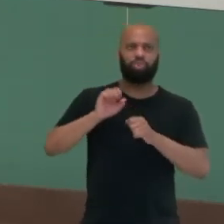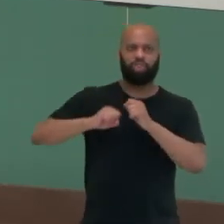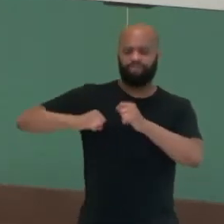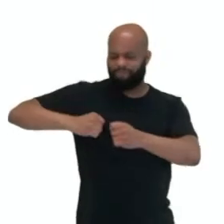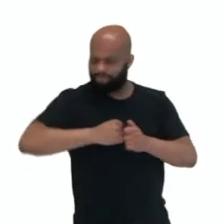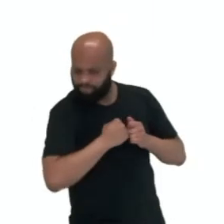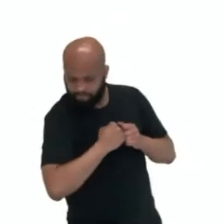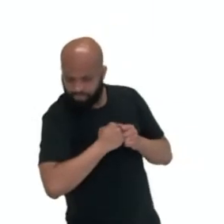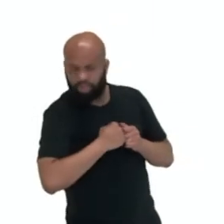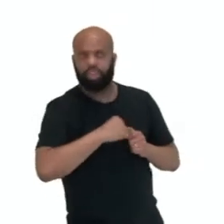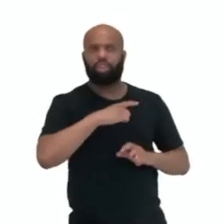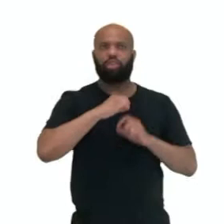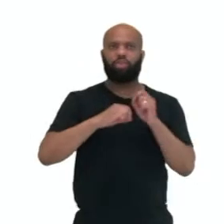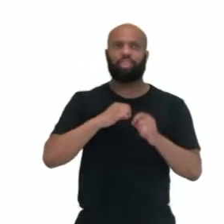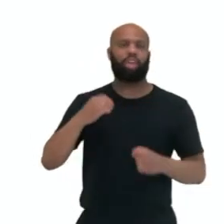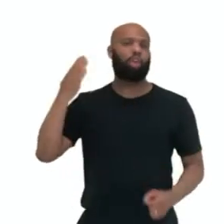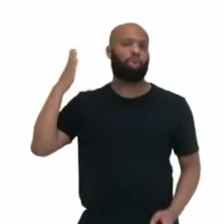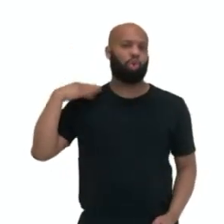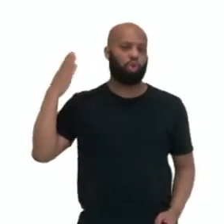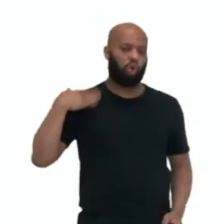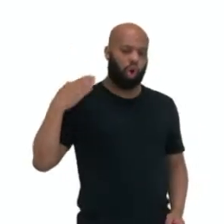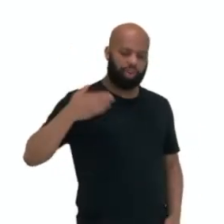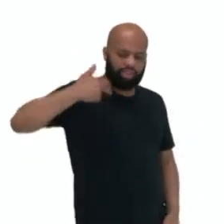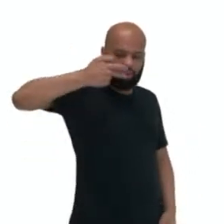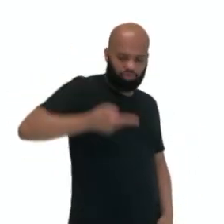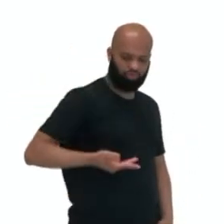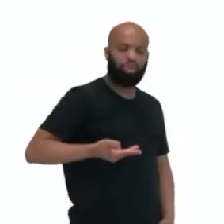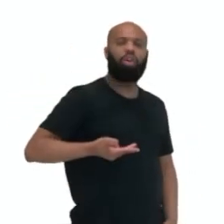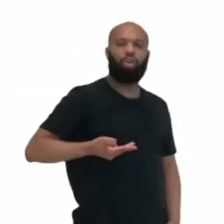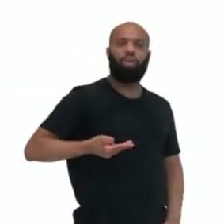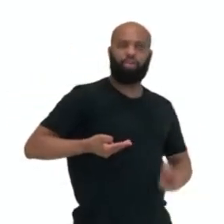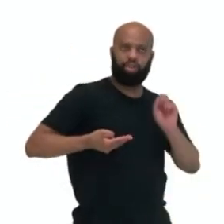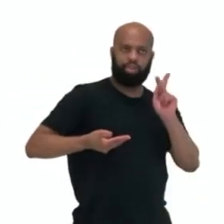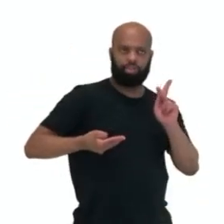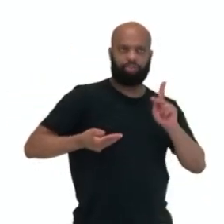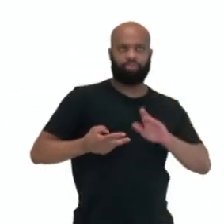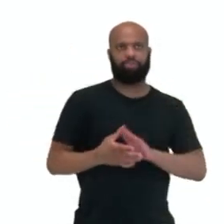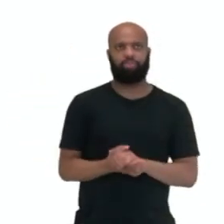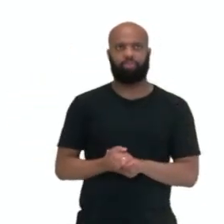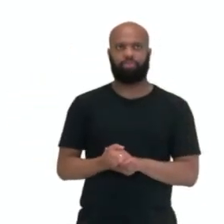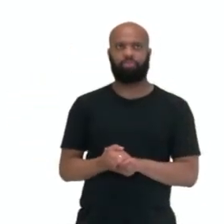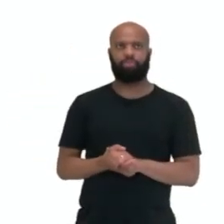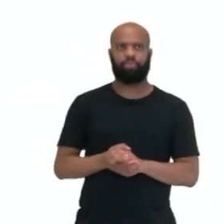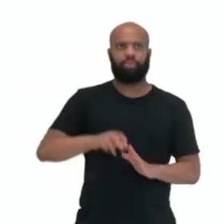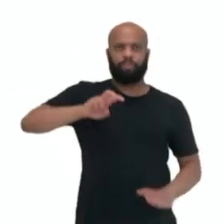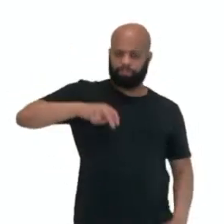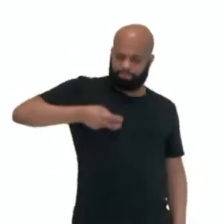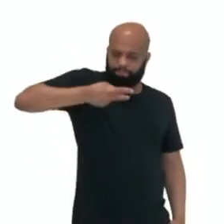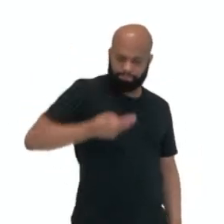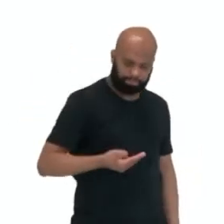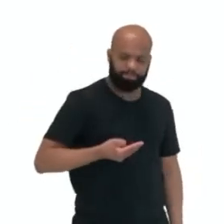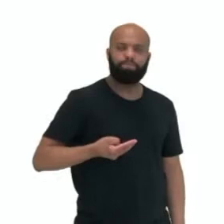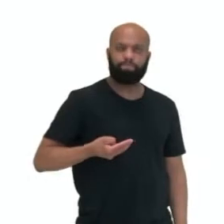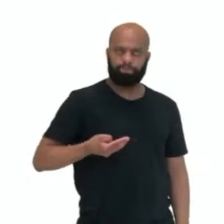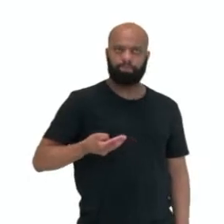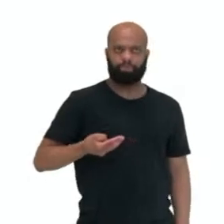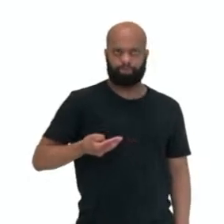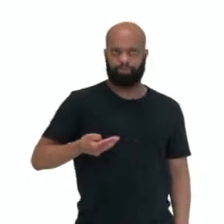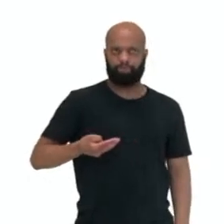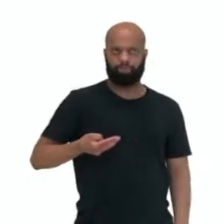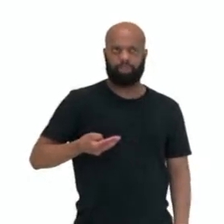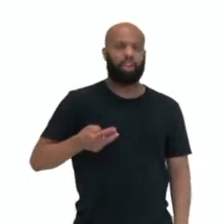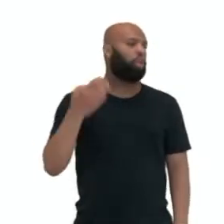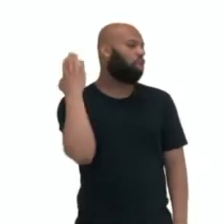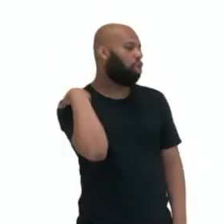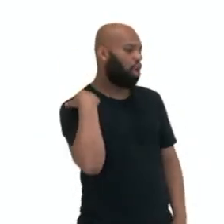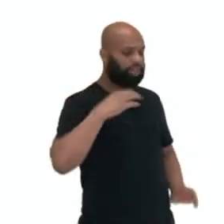oponente com as costas para o solo, o chamado encostamento. Então na luta olímpica a gente tem um encostamento, que